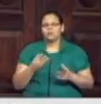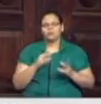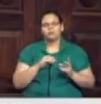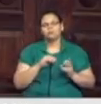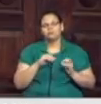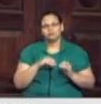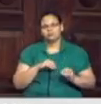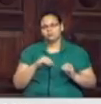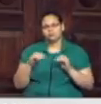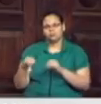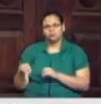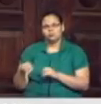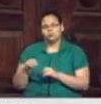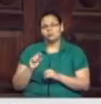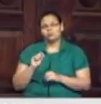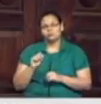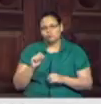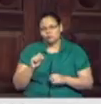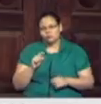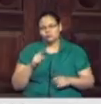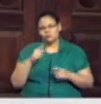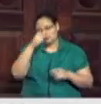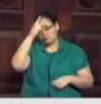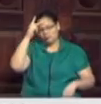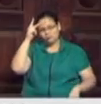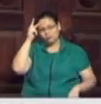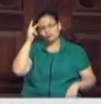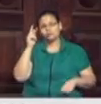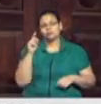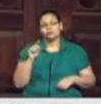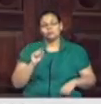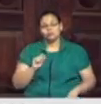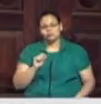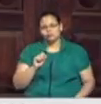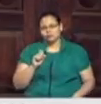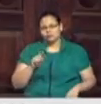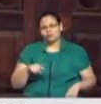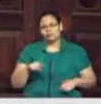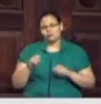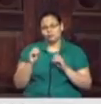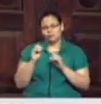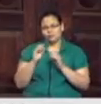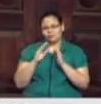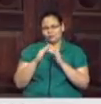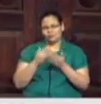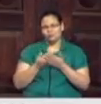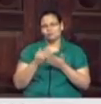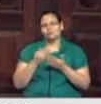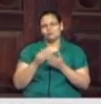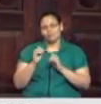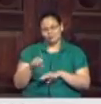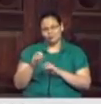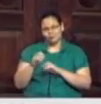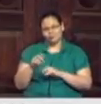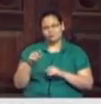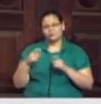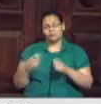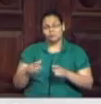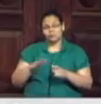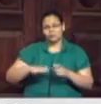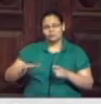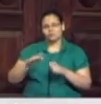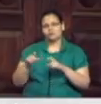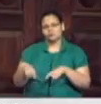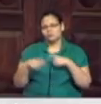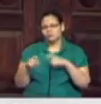rural. Entende, Vossa Excelência? Porque as pessoas que estão na educação rural dependem da escolarização naquele meio rural. Não podem